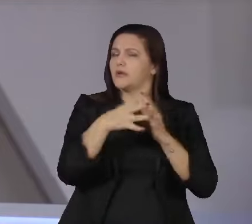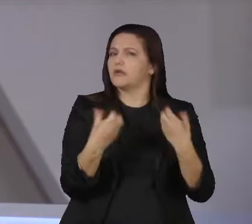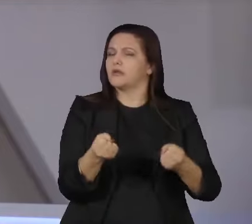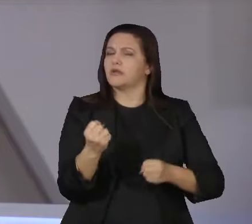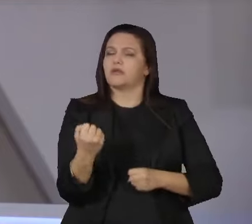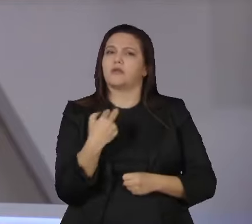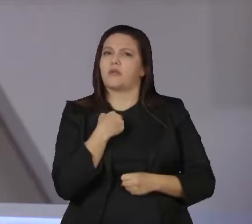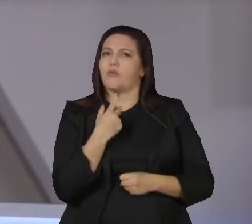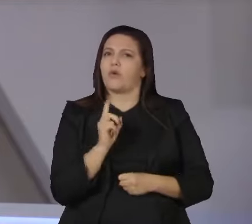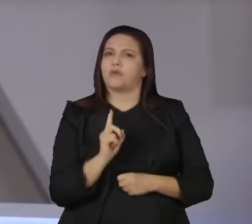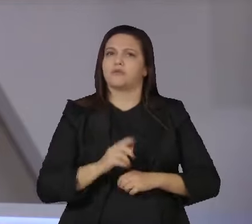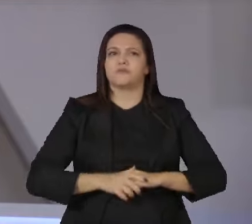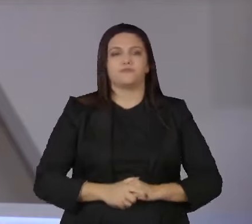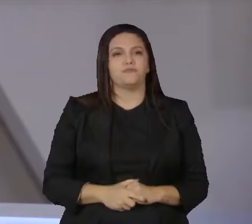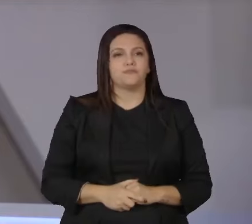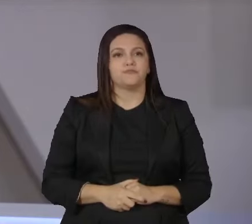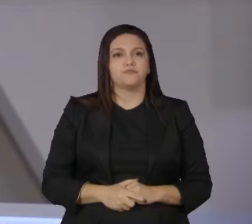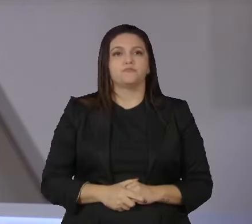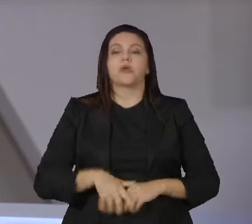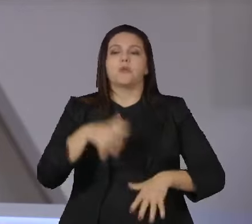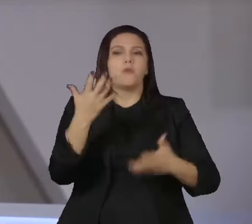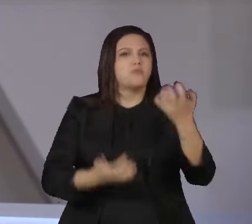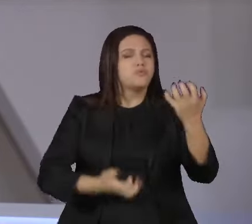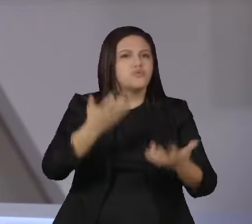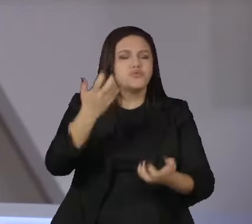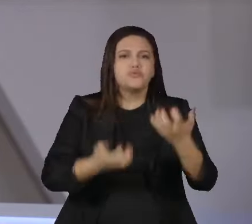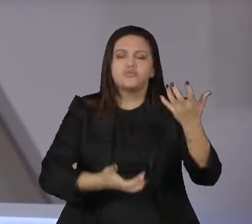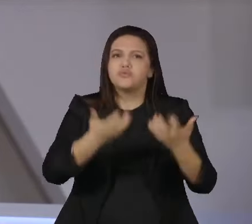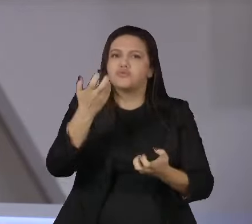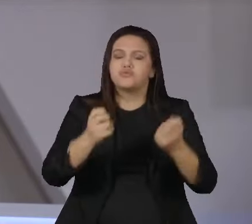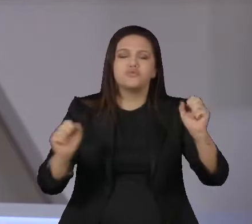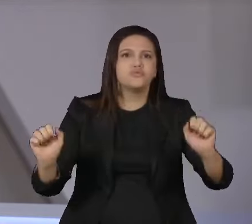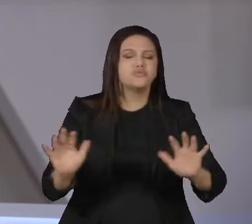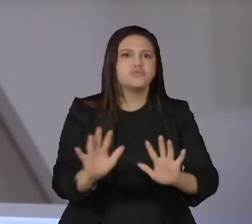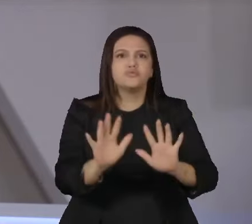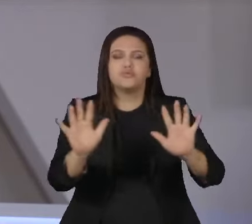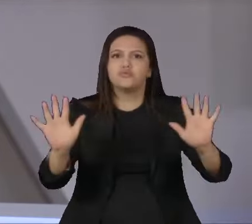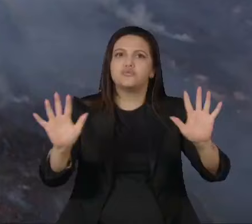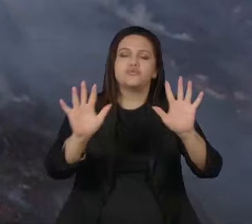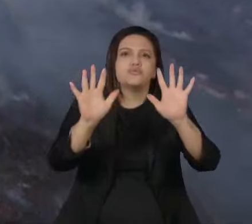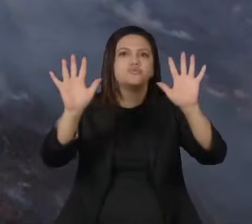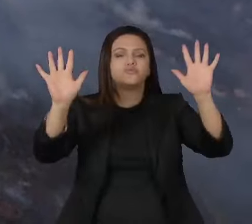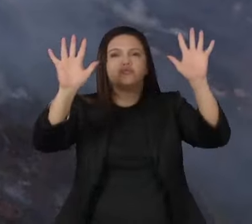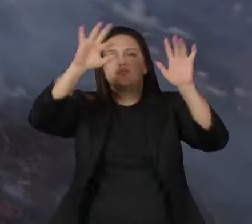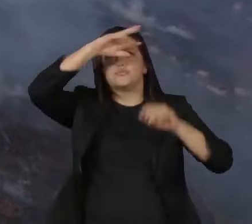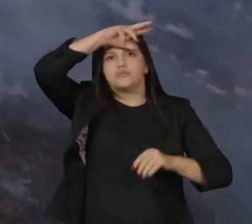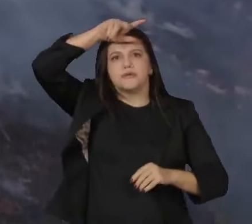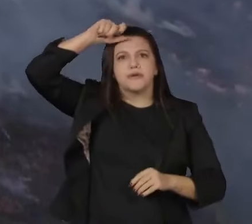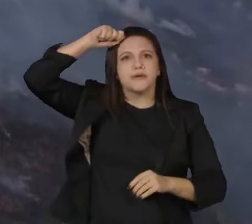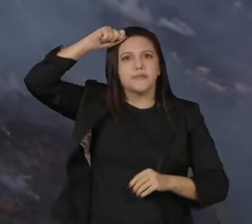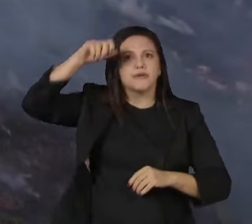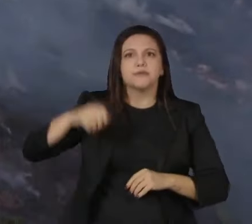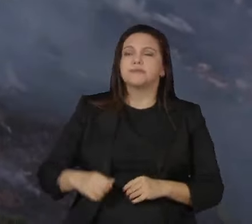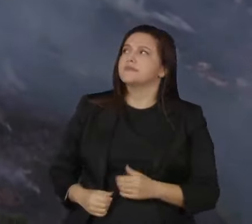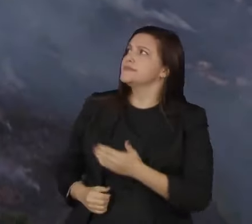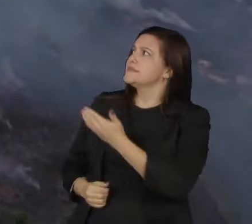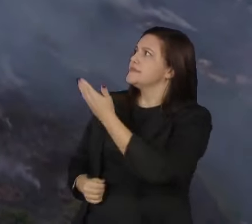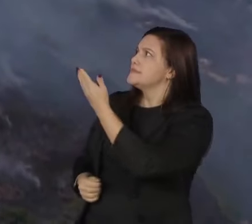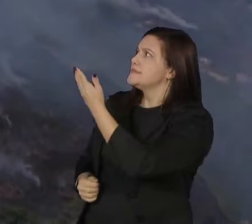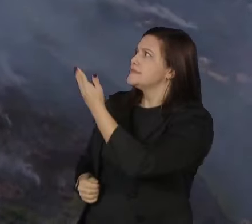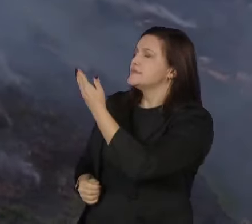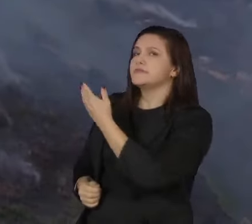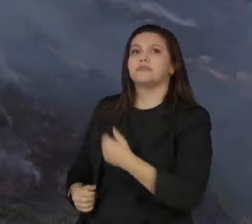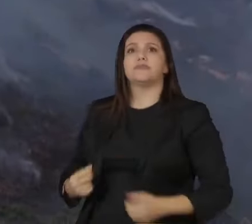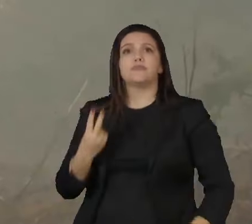a fumaça das queimadas cobre novamente o céu da capital do Amazonas os 2 milhões de